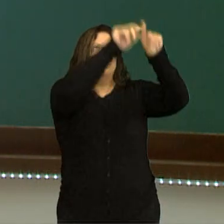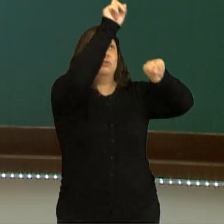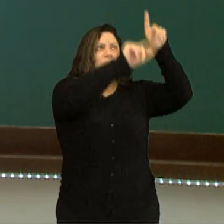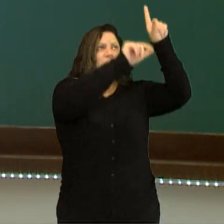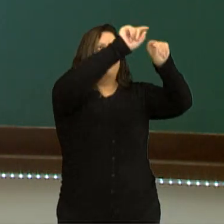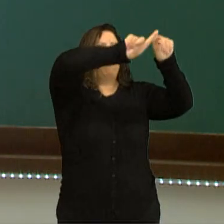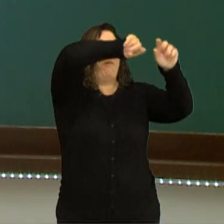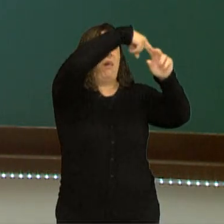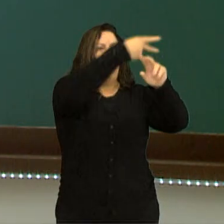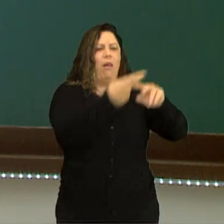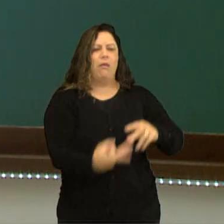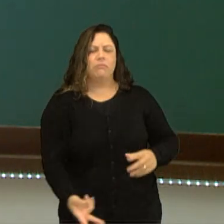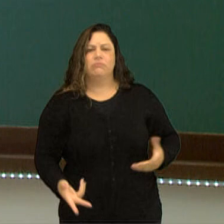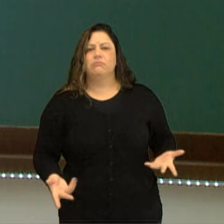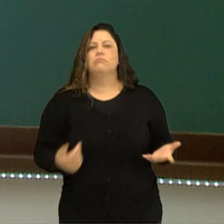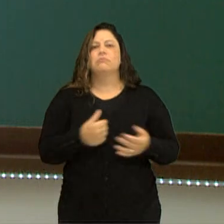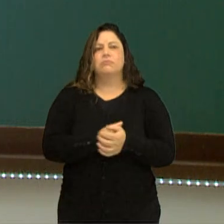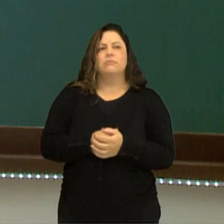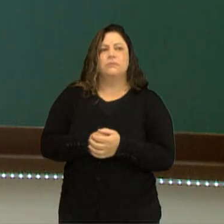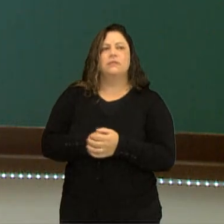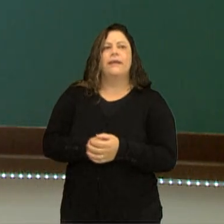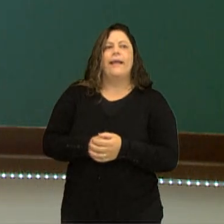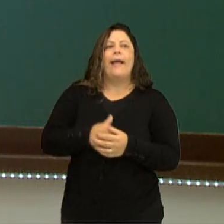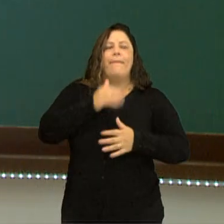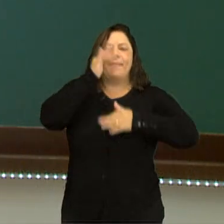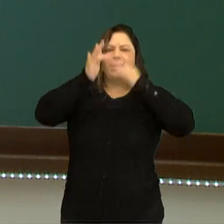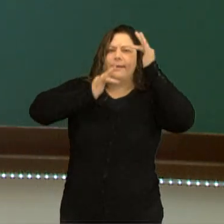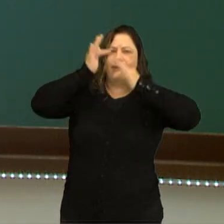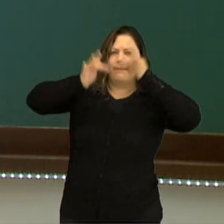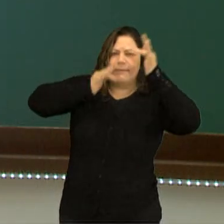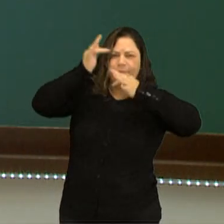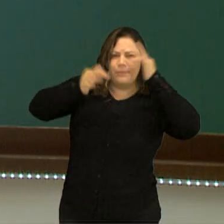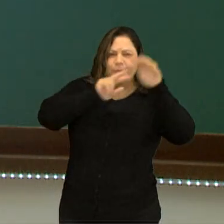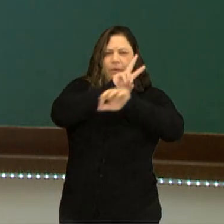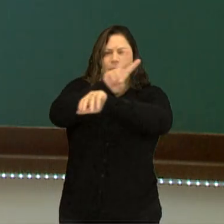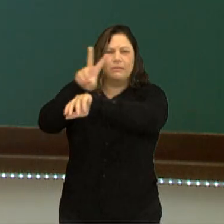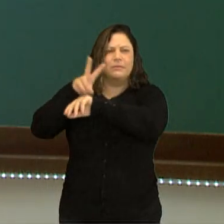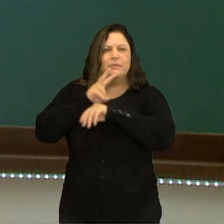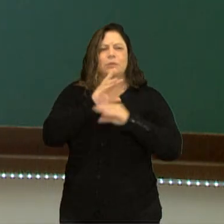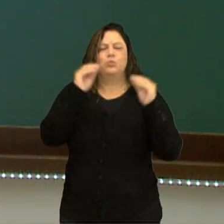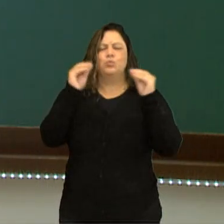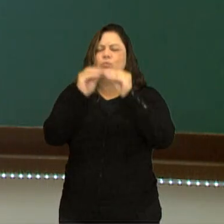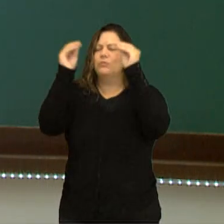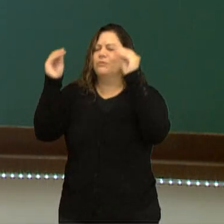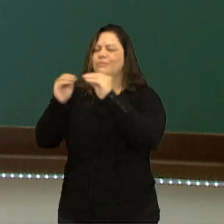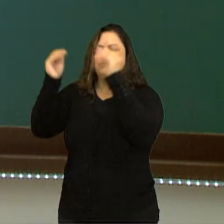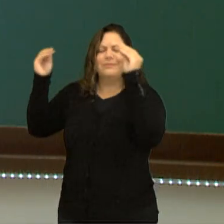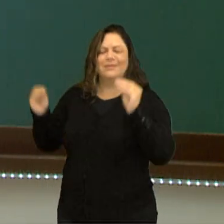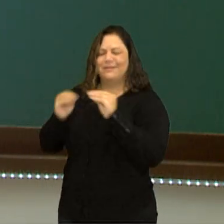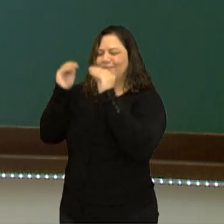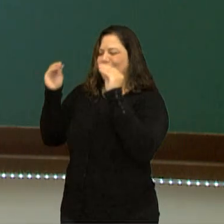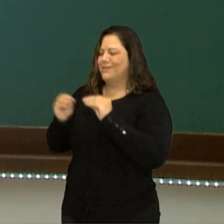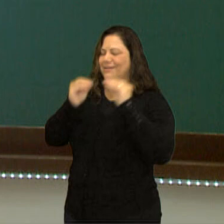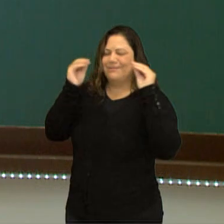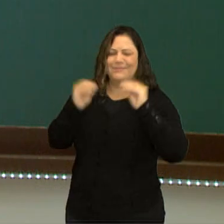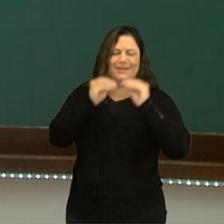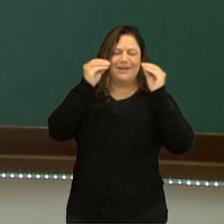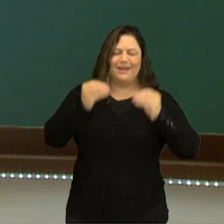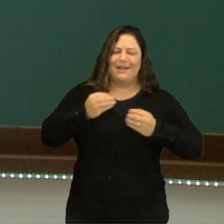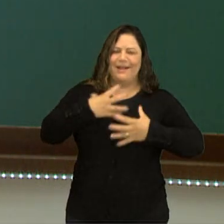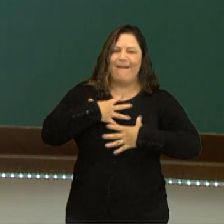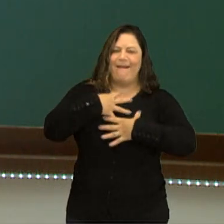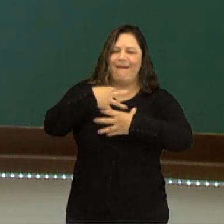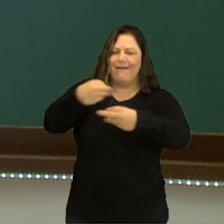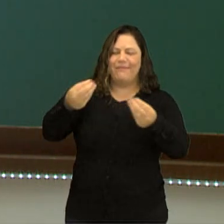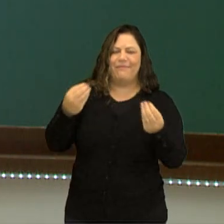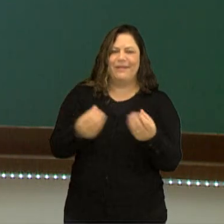a florista, as flores são como beijos, são como filhas, são como fadas disfarçadas. Então